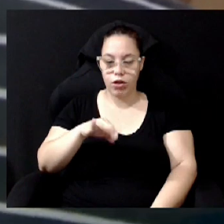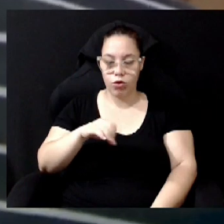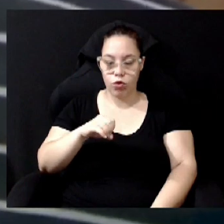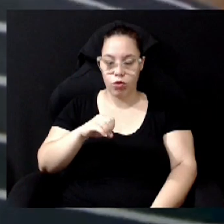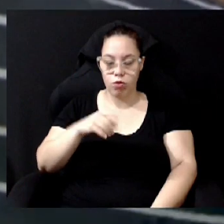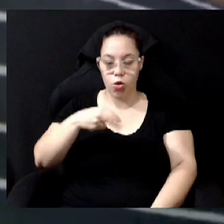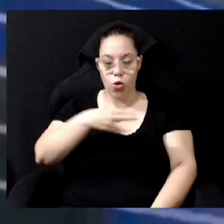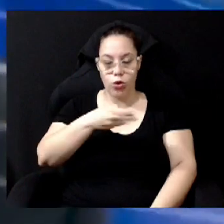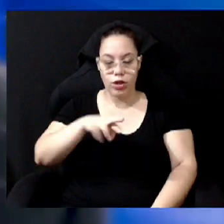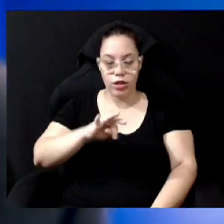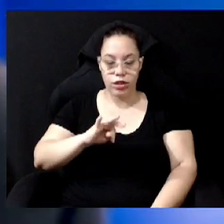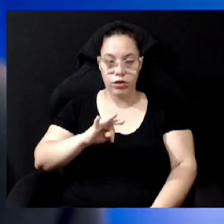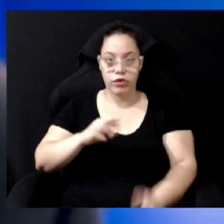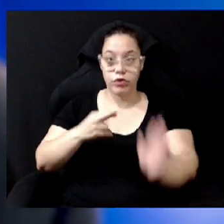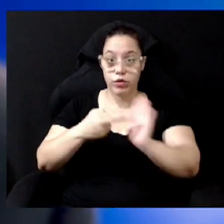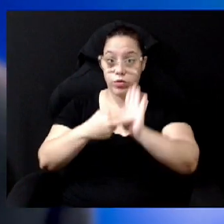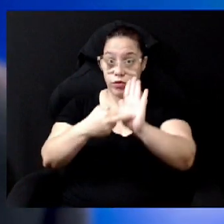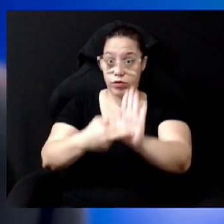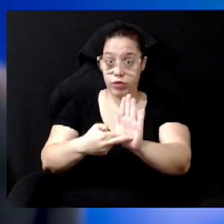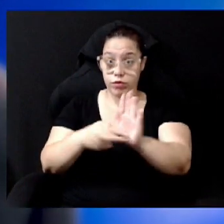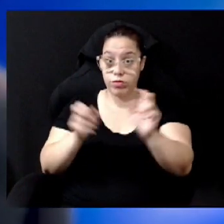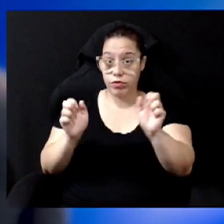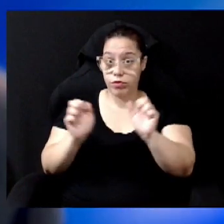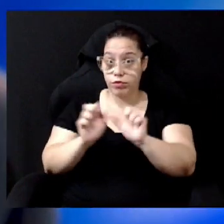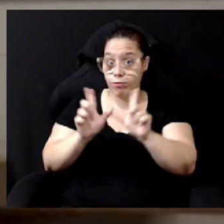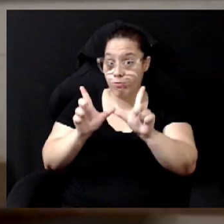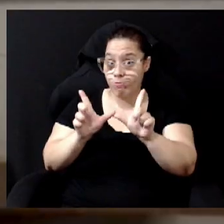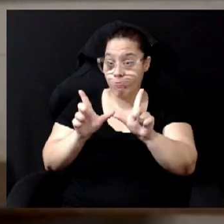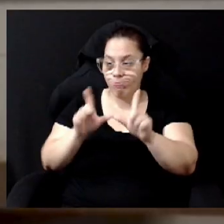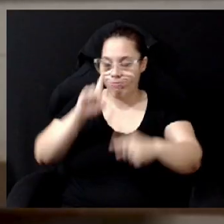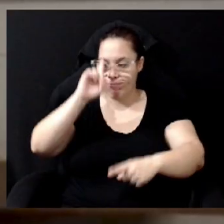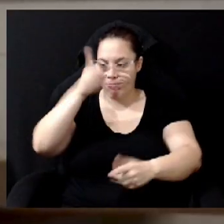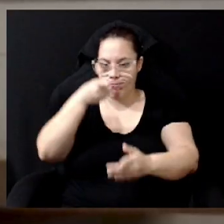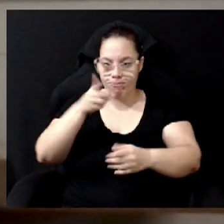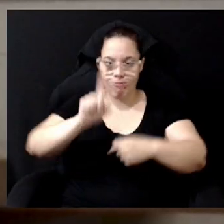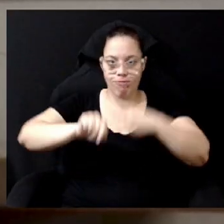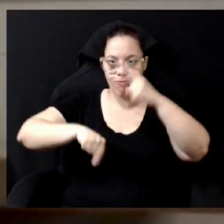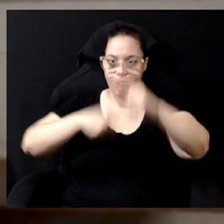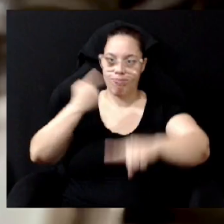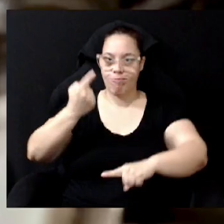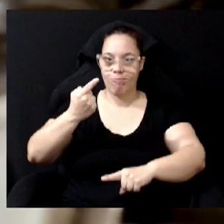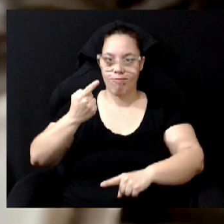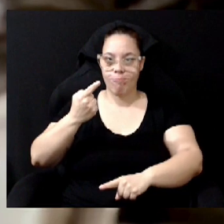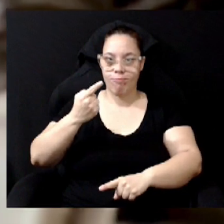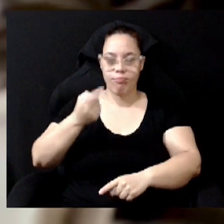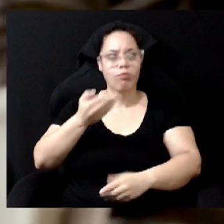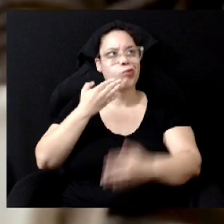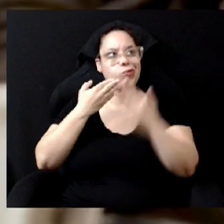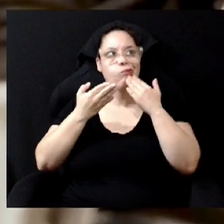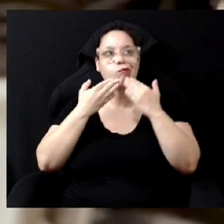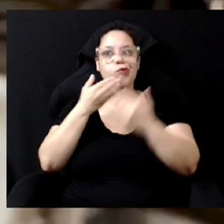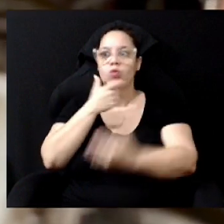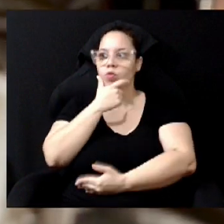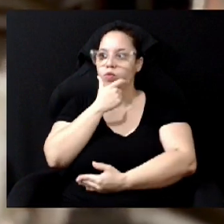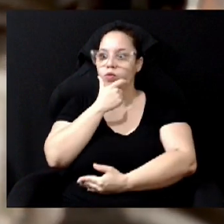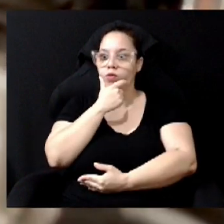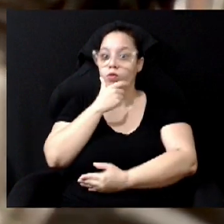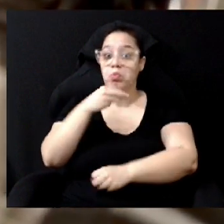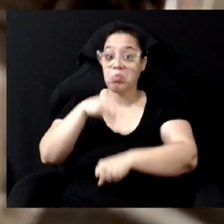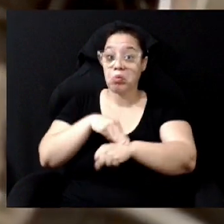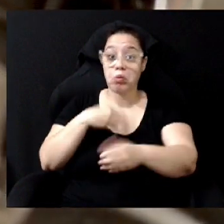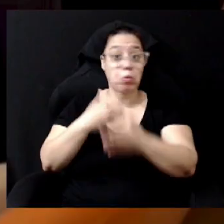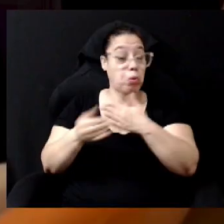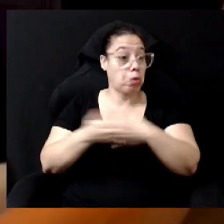destaca o papel da sorte e do acaso na determinação do sucesso. Gladwell argumenta que para se tornar um mestre em qualquer campo,